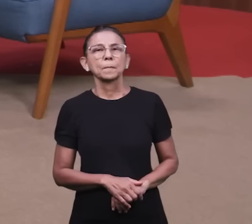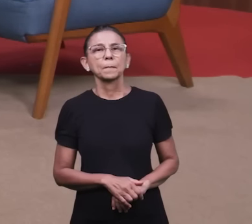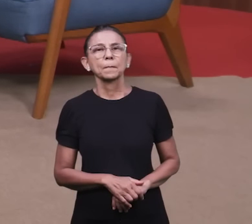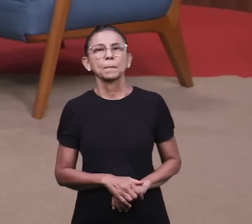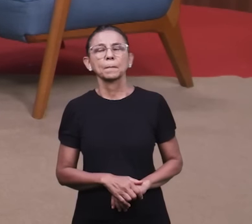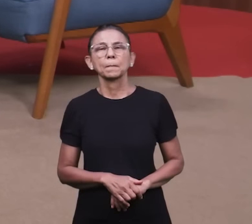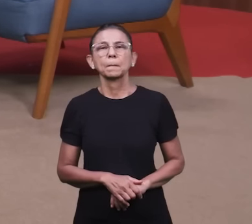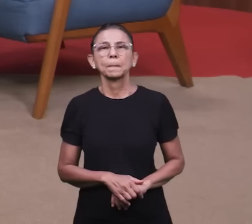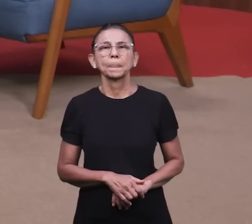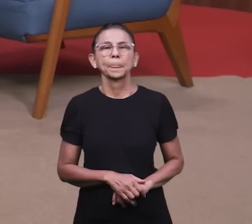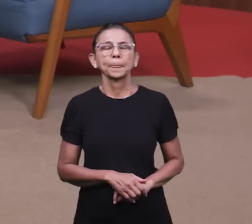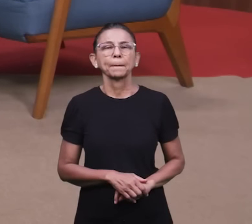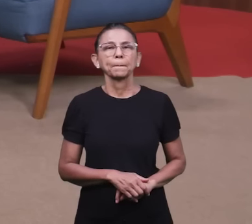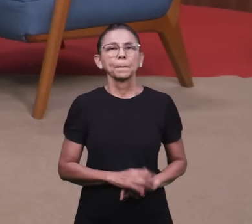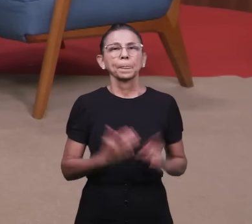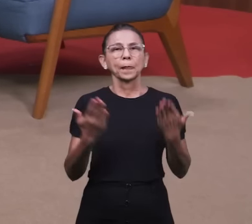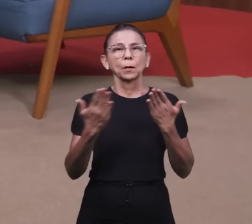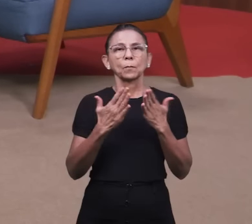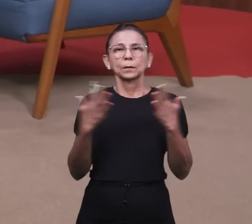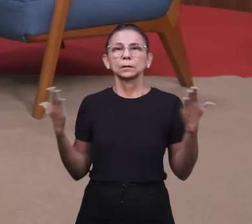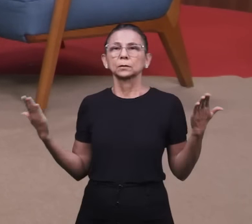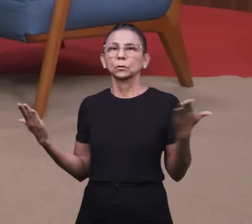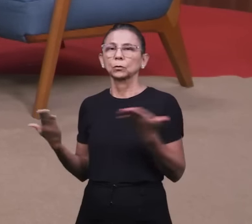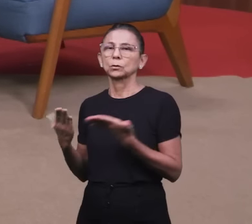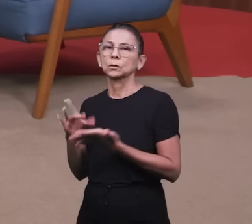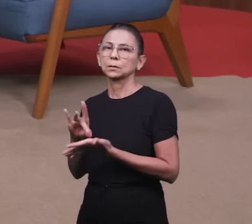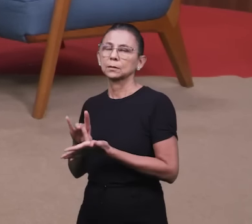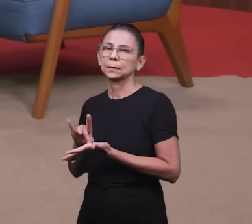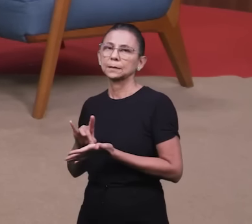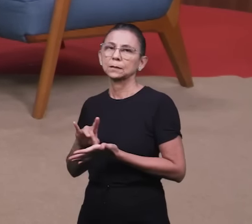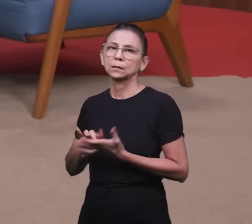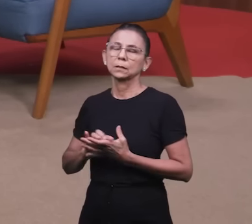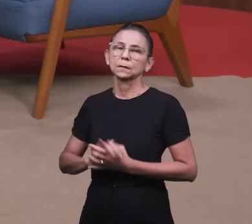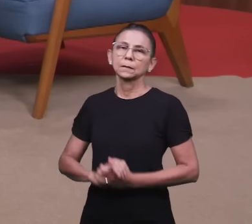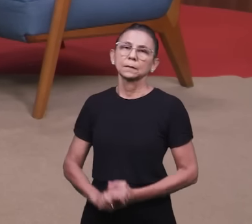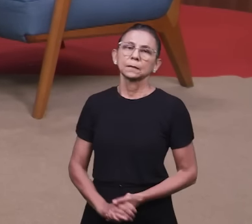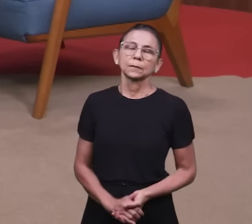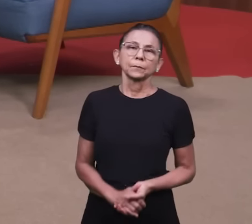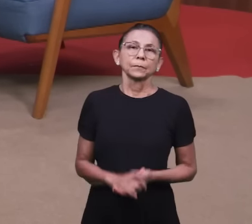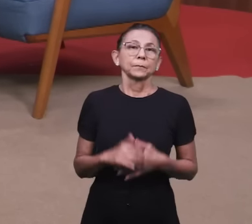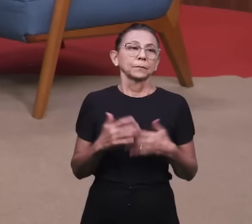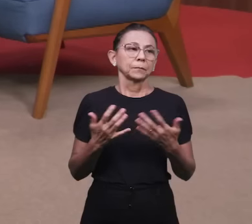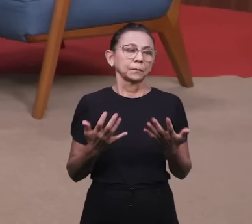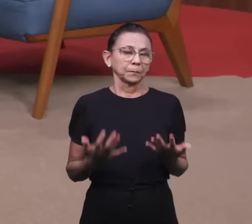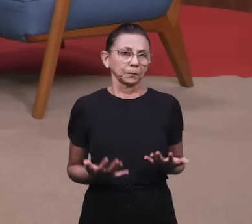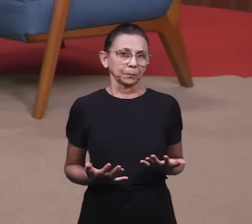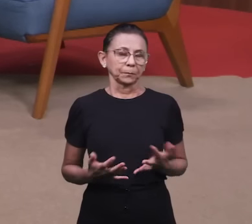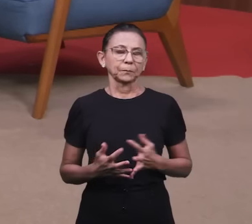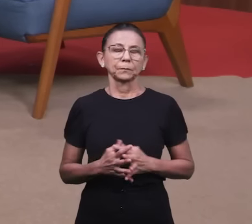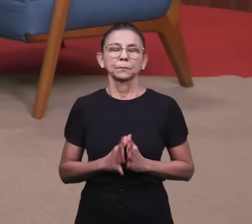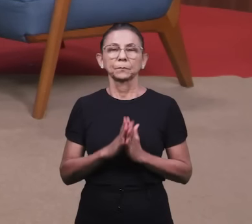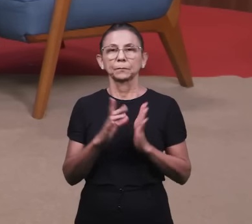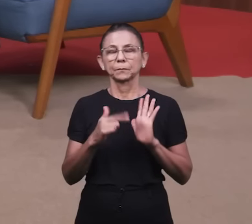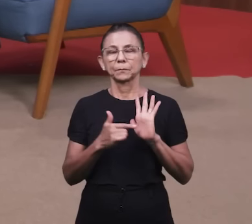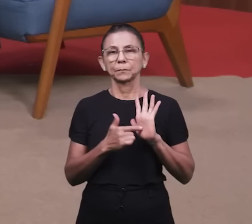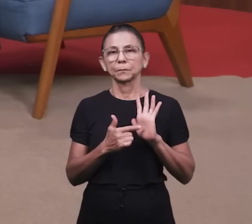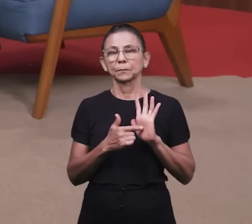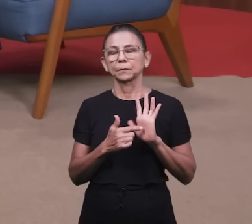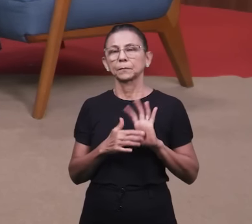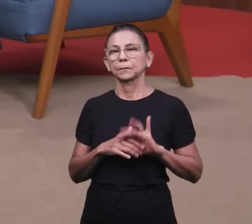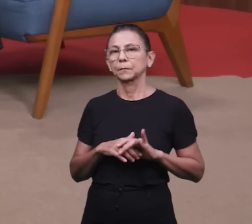essa situação trazendo para a realidade do mundo após arrebatamento da igreja então